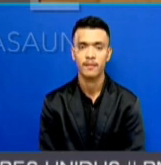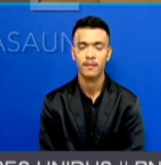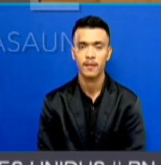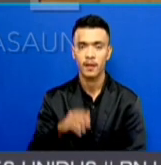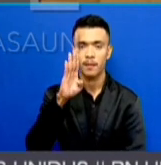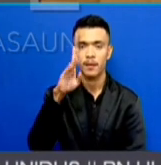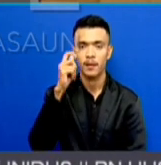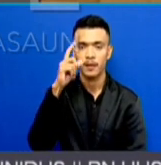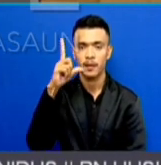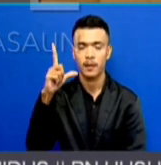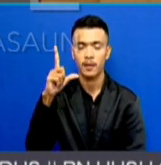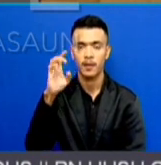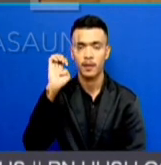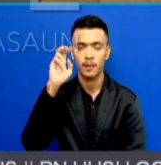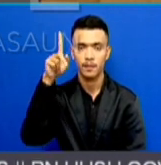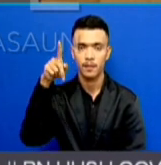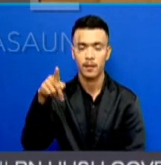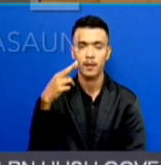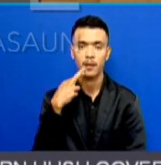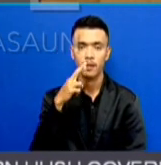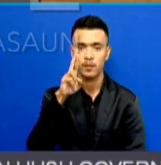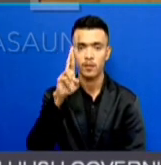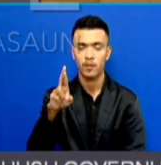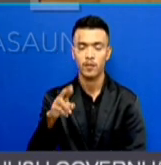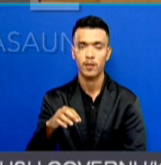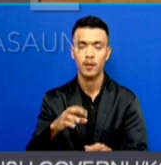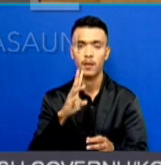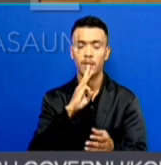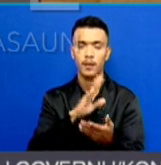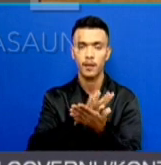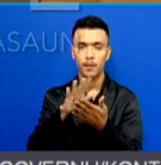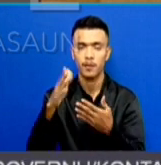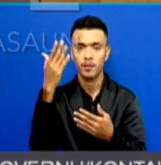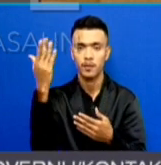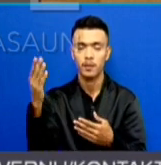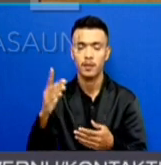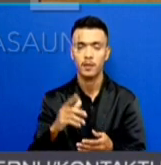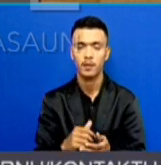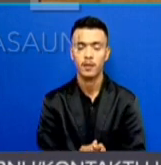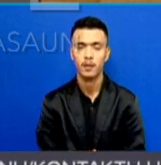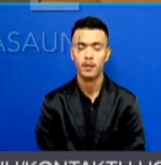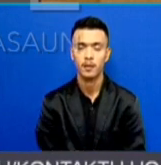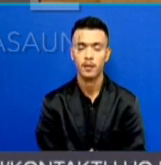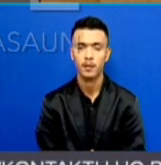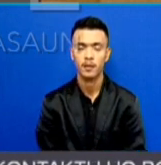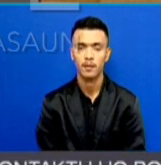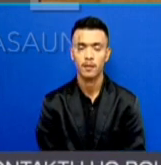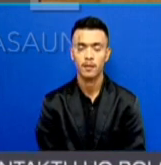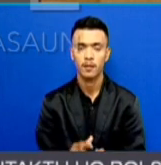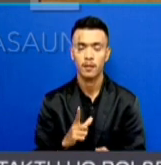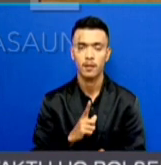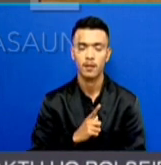Betimo resta empresa pública BTLP resolve a una sistema fornecimento bemos iha lok malik su kulirai